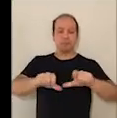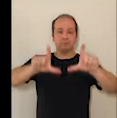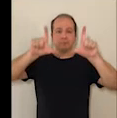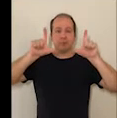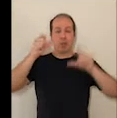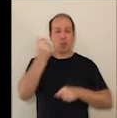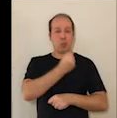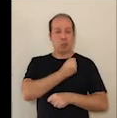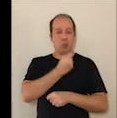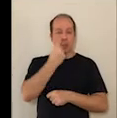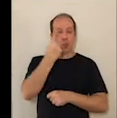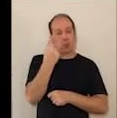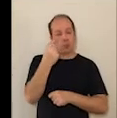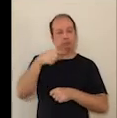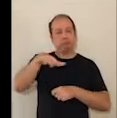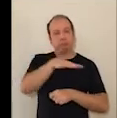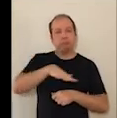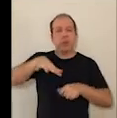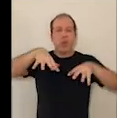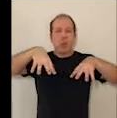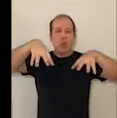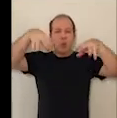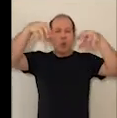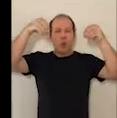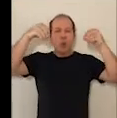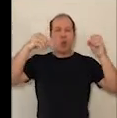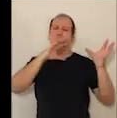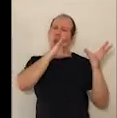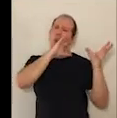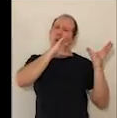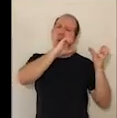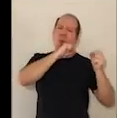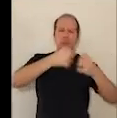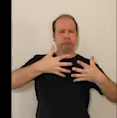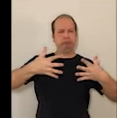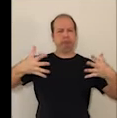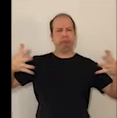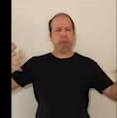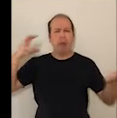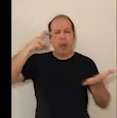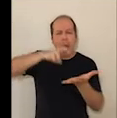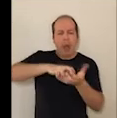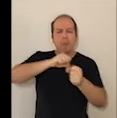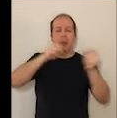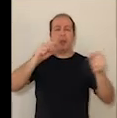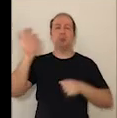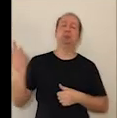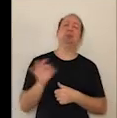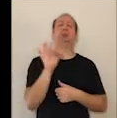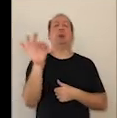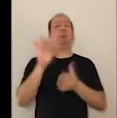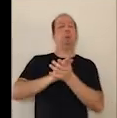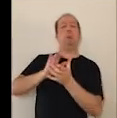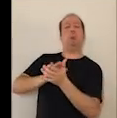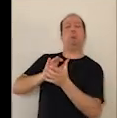Ato 1, cena 1. Palácio de Volpone. Quarto amplo e suntuoso. Manhã. Entra a mosca,